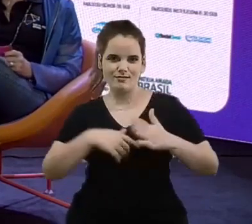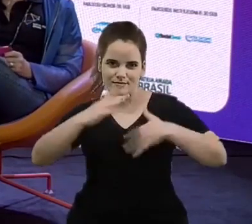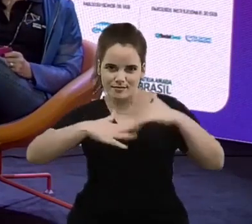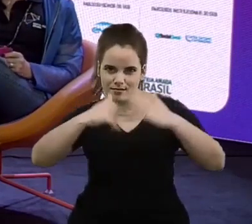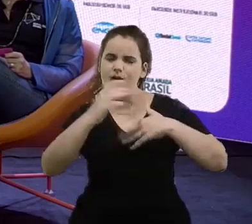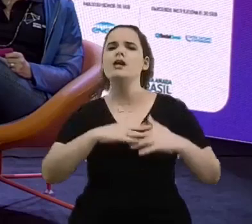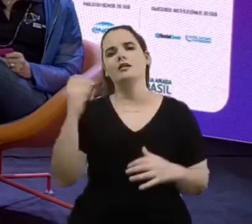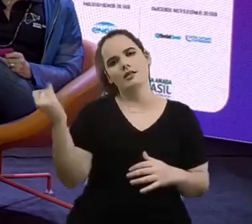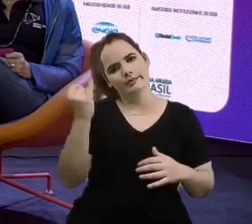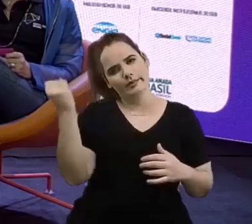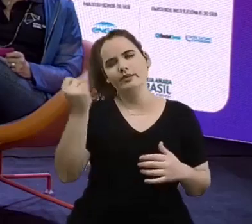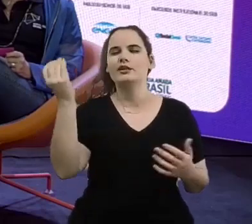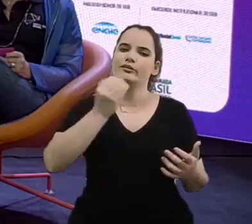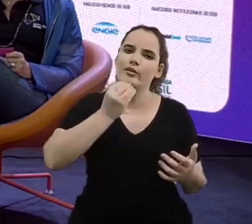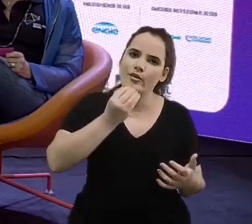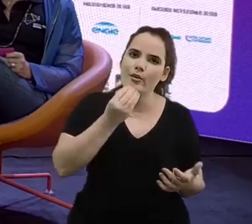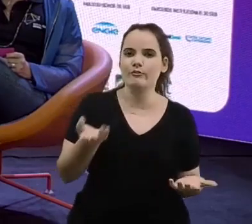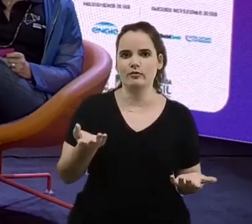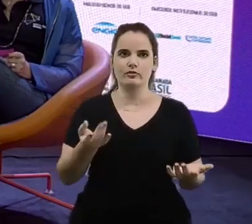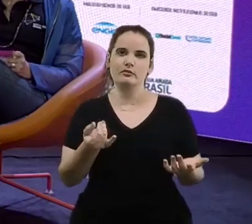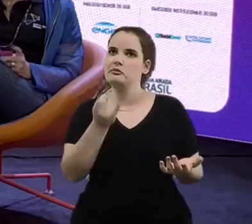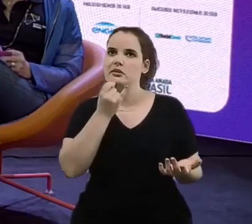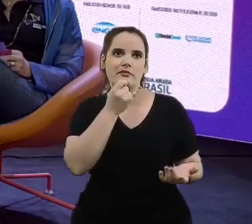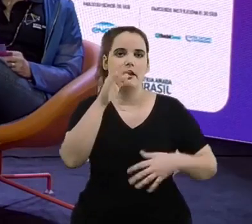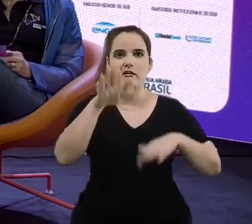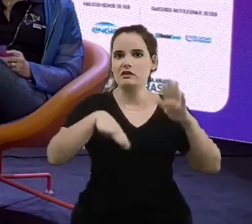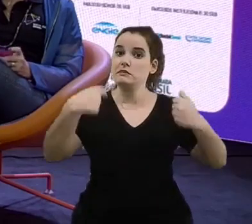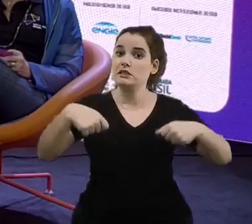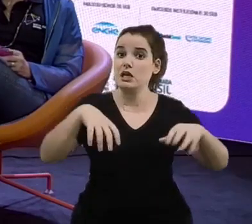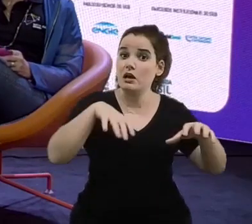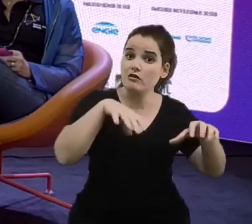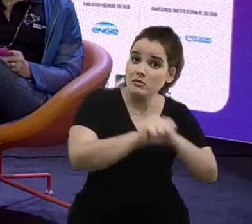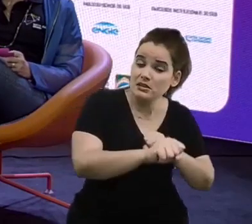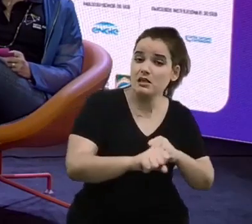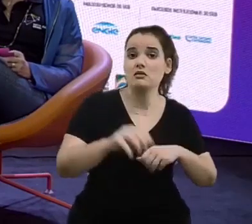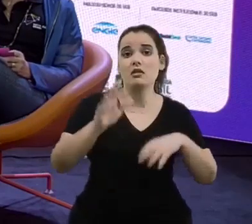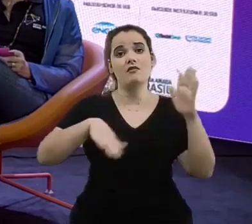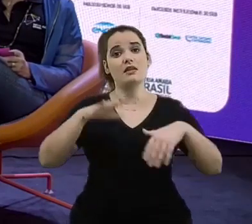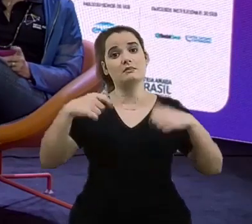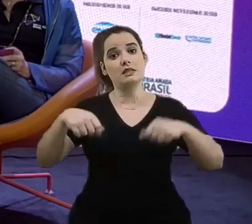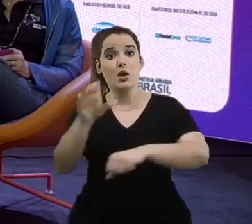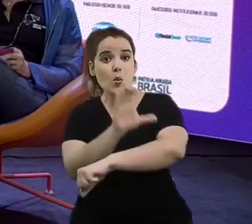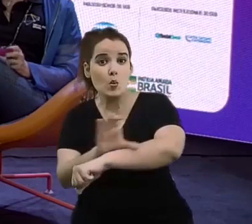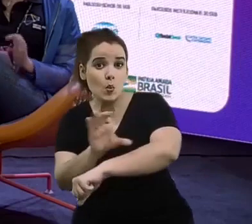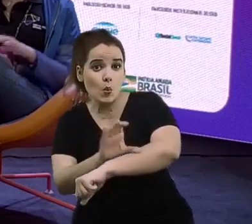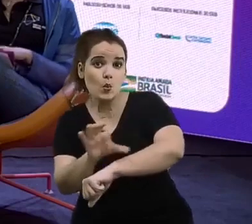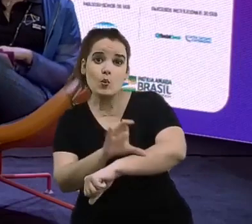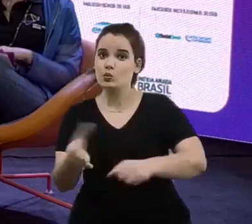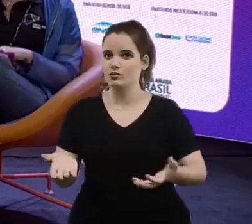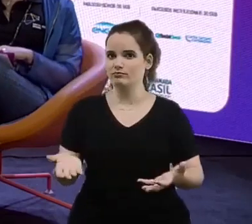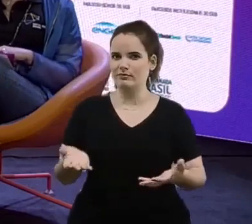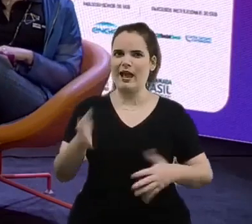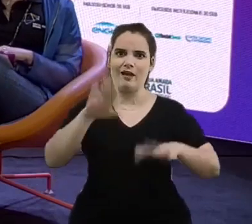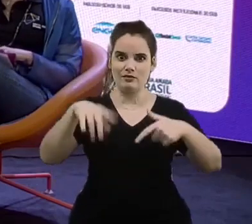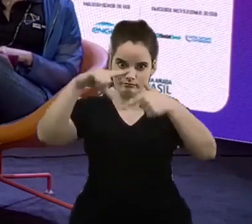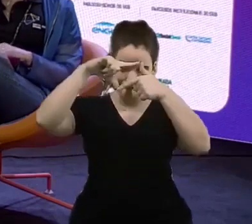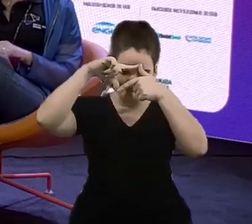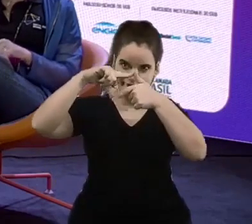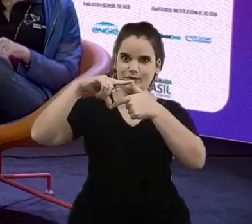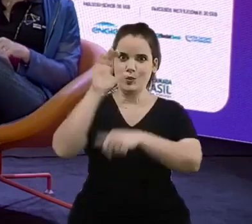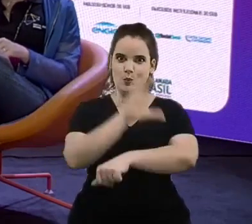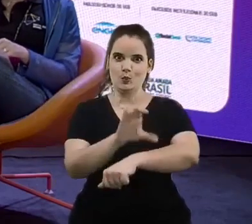questão do Open Data, assim, faz muito sentido, né? Eu acho que é um projeto que vai para muito além de Alagoas, ele é replicável para qualquer unidade